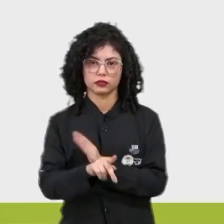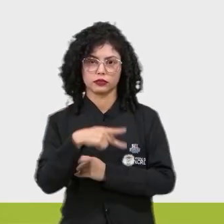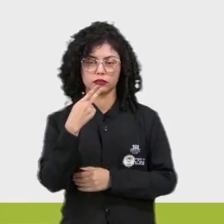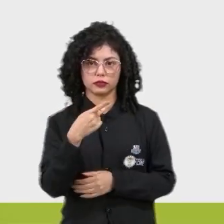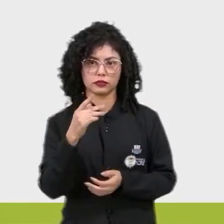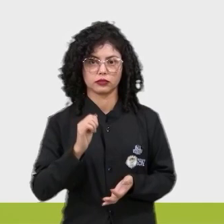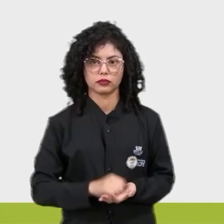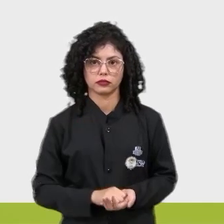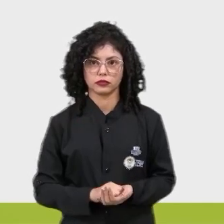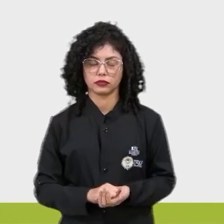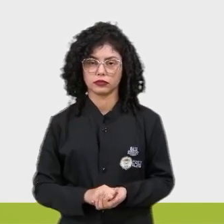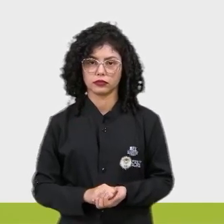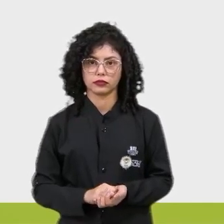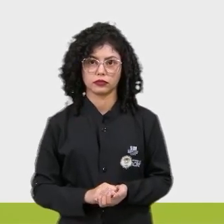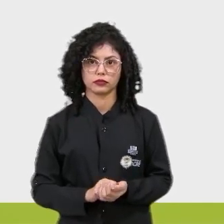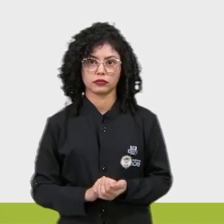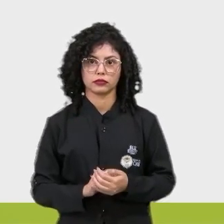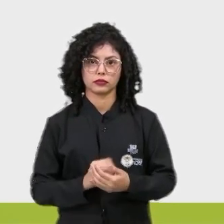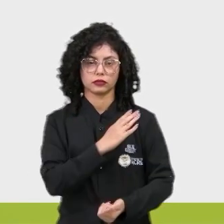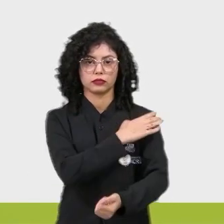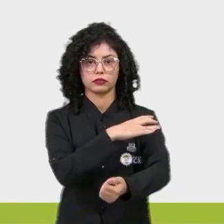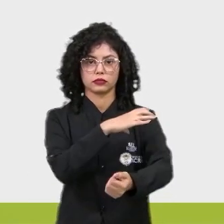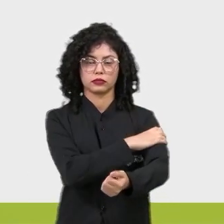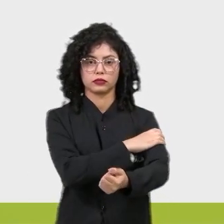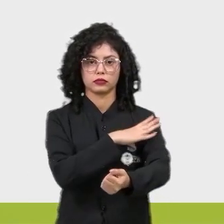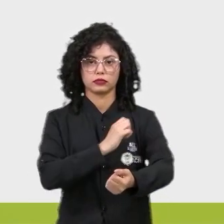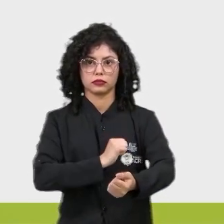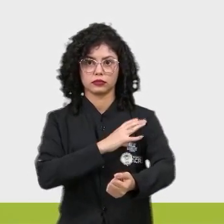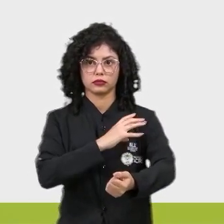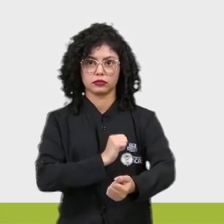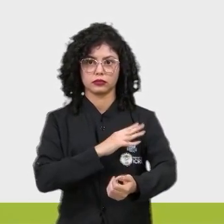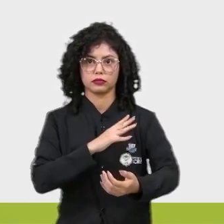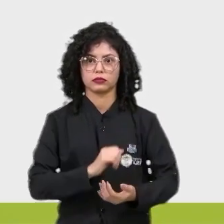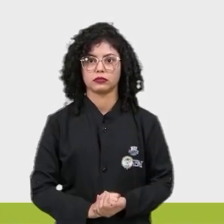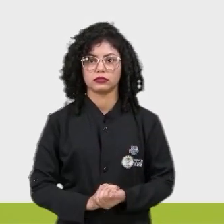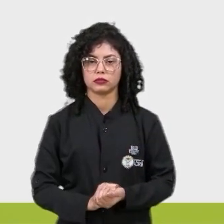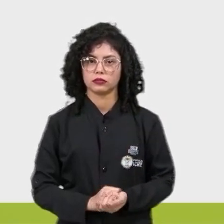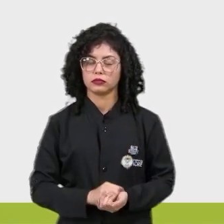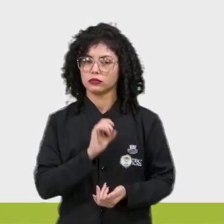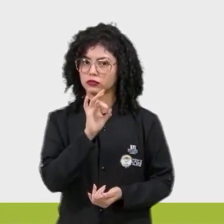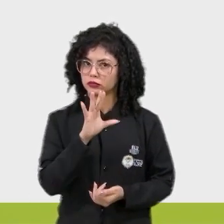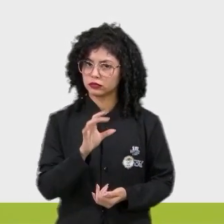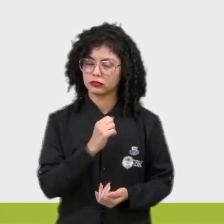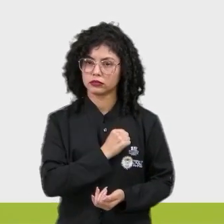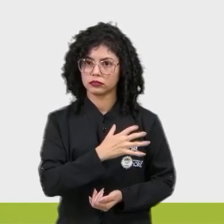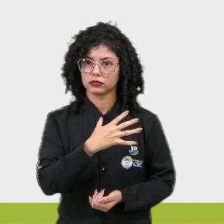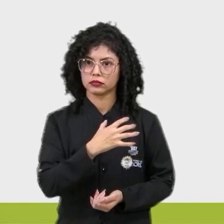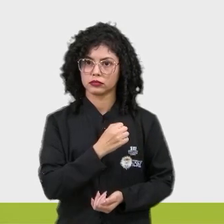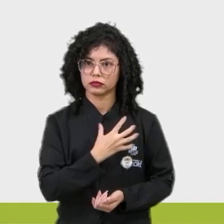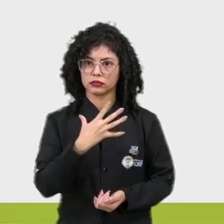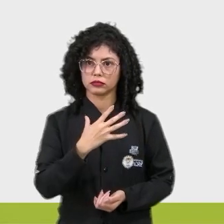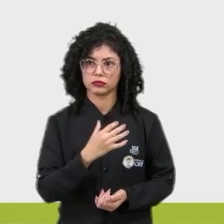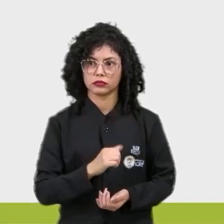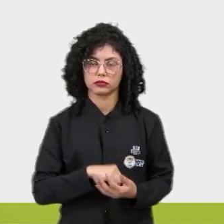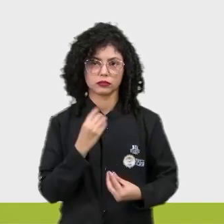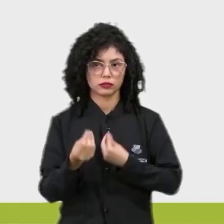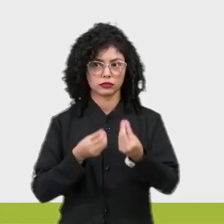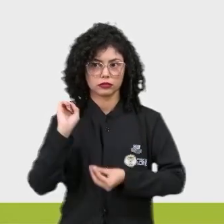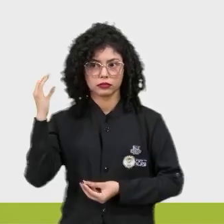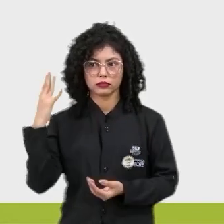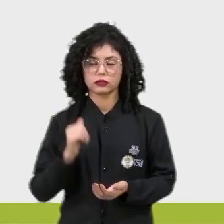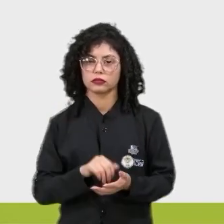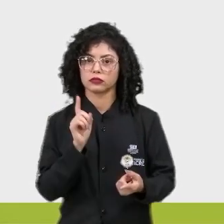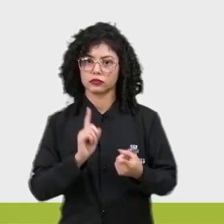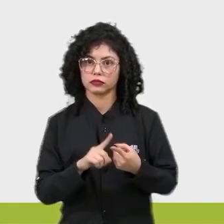assim: a pressão arterial é pulsátil, depende da pulsação do nosso coração. Por